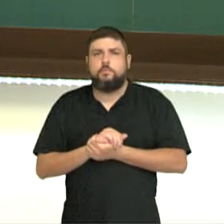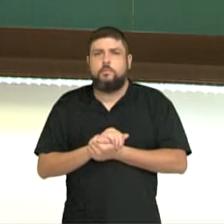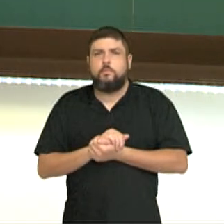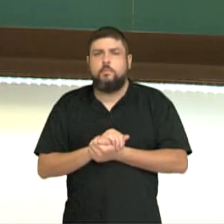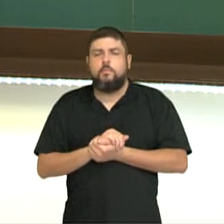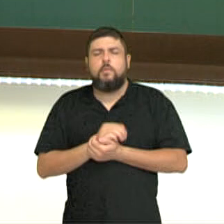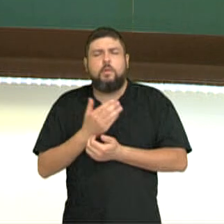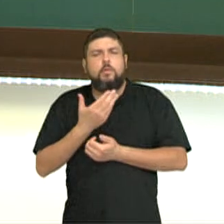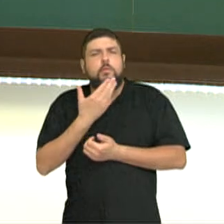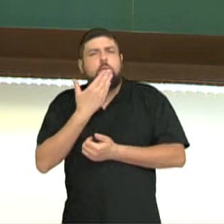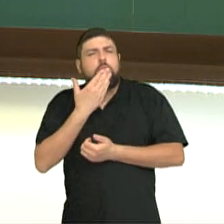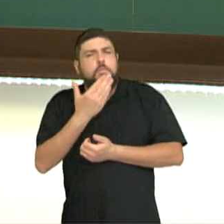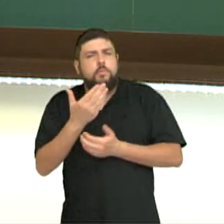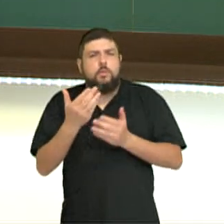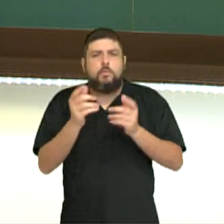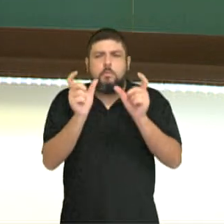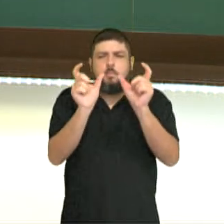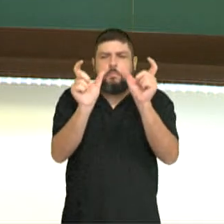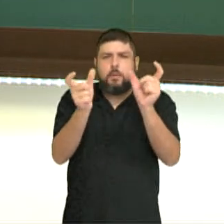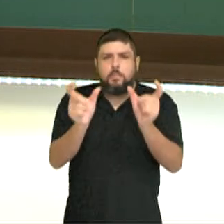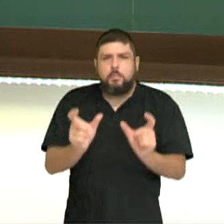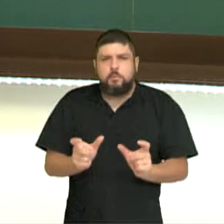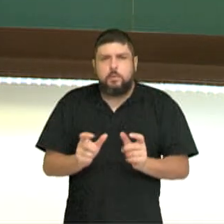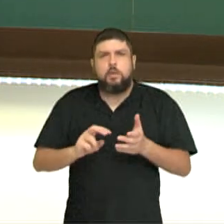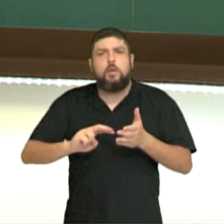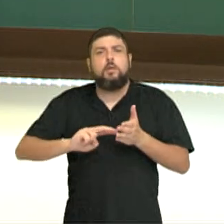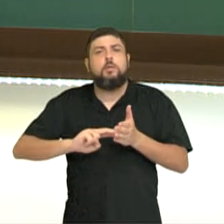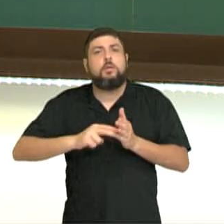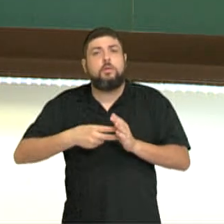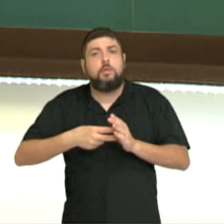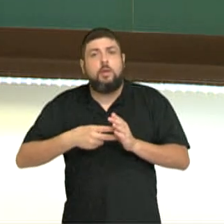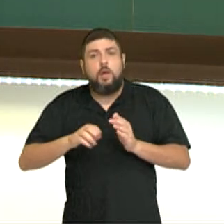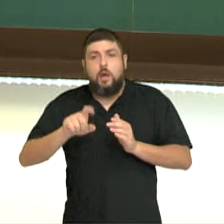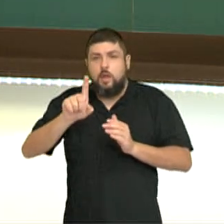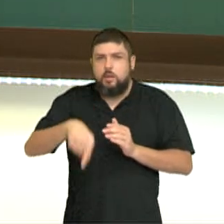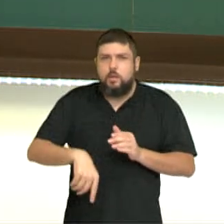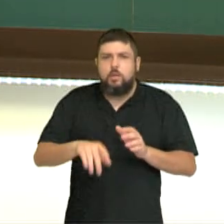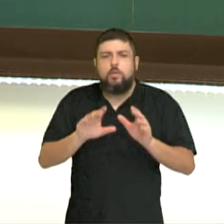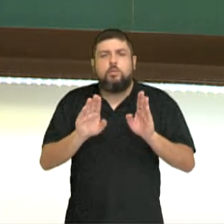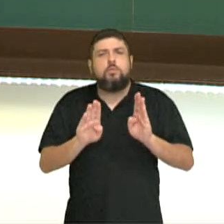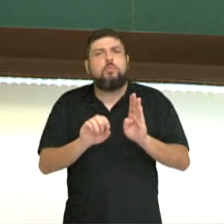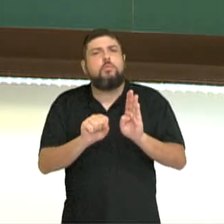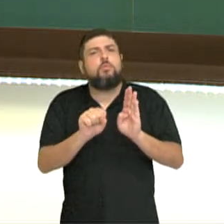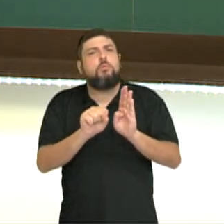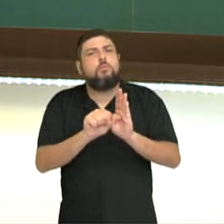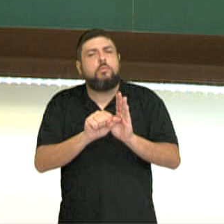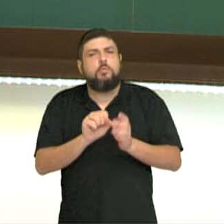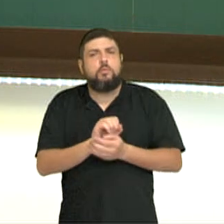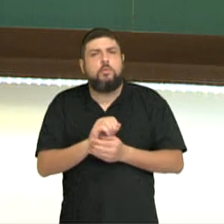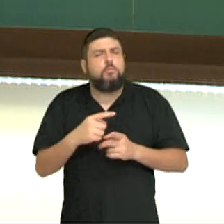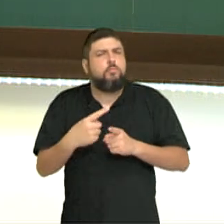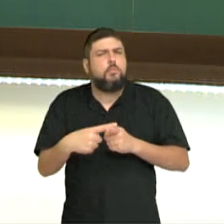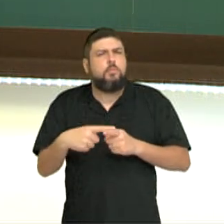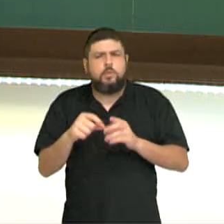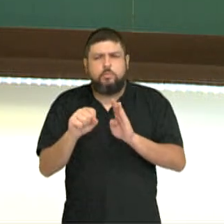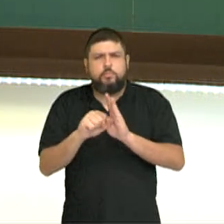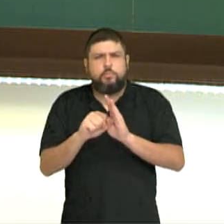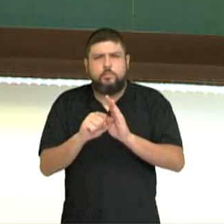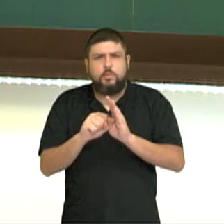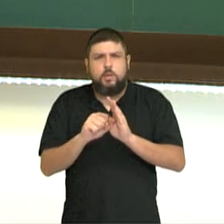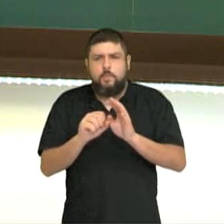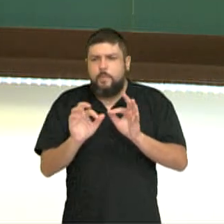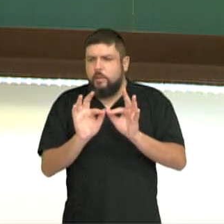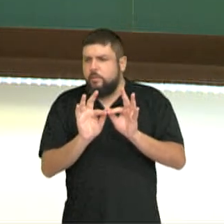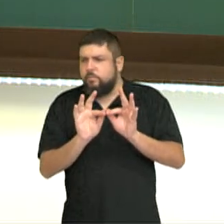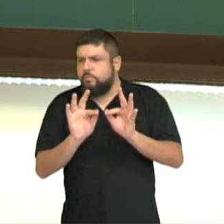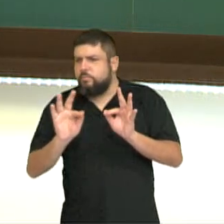para você deduzir que ela é o quê? Substantiva. Por que ela é substantiva? Porque eu tenho uma oração inteira na função